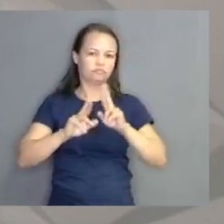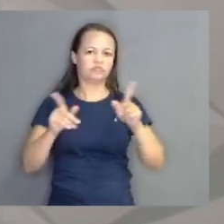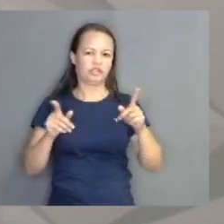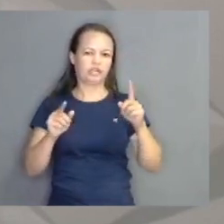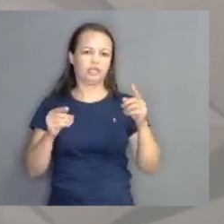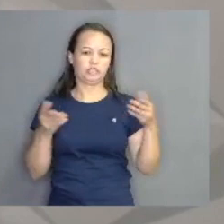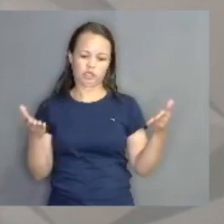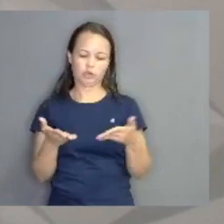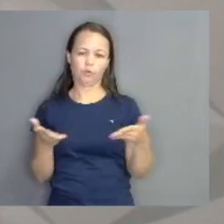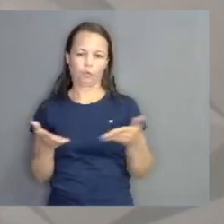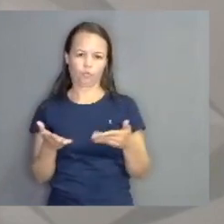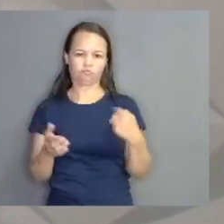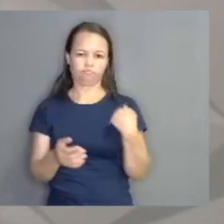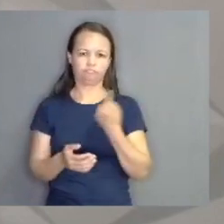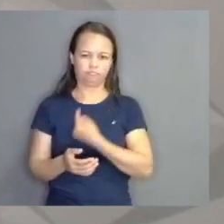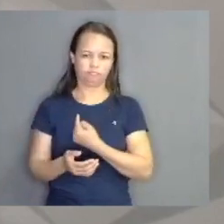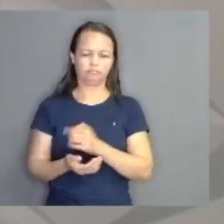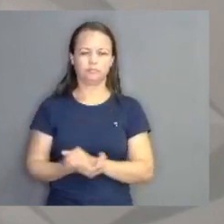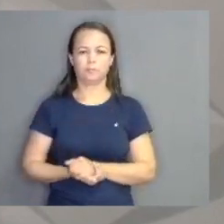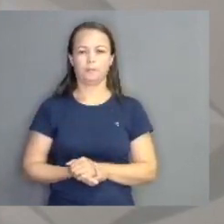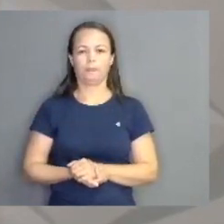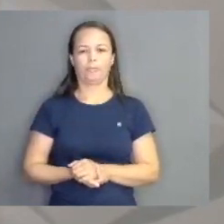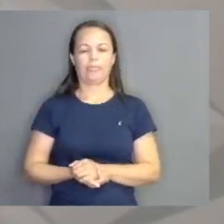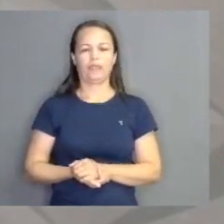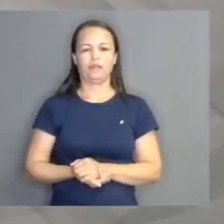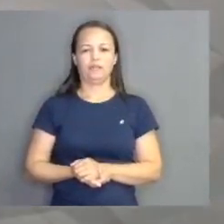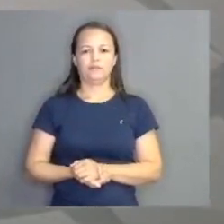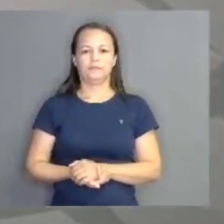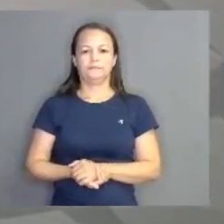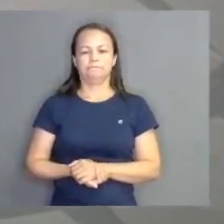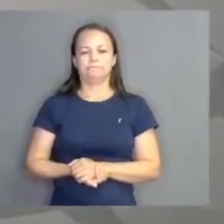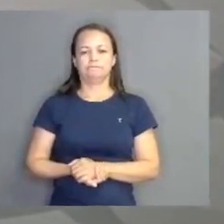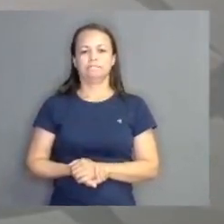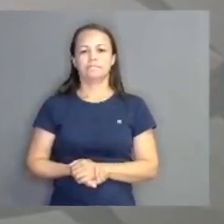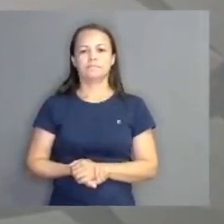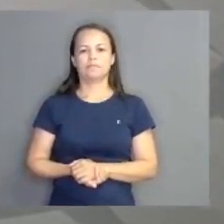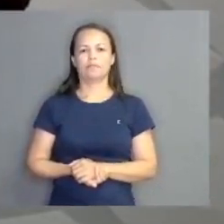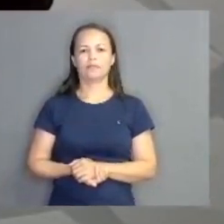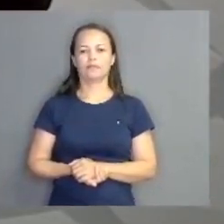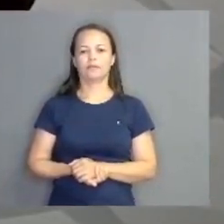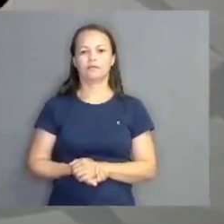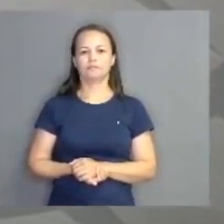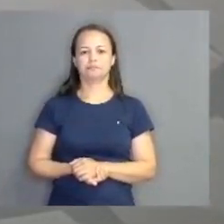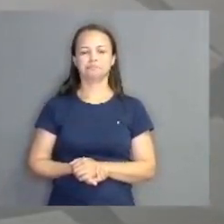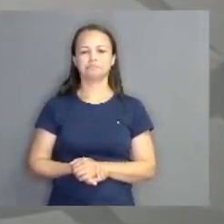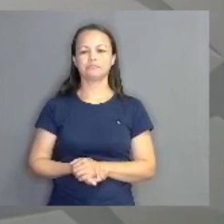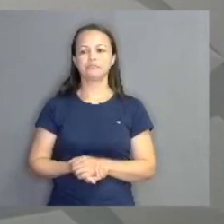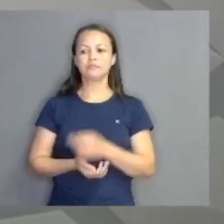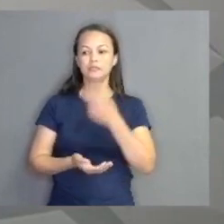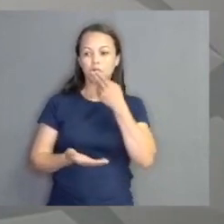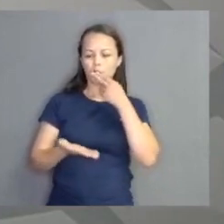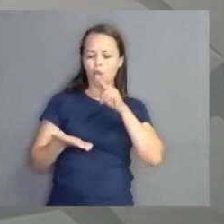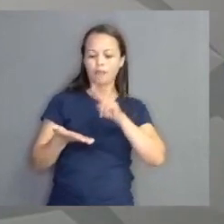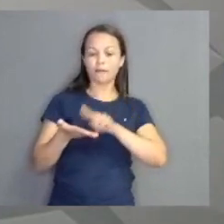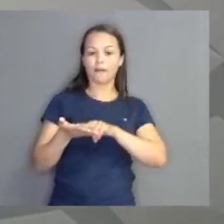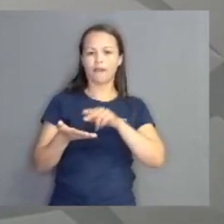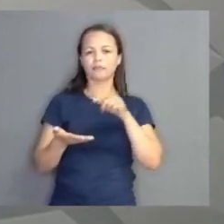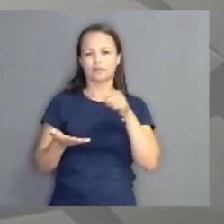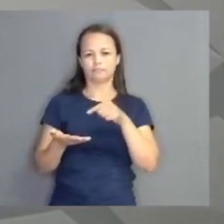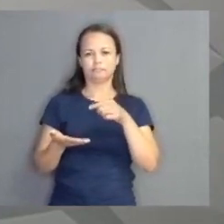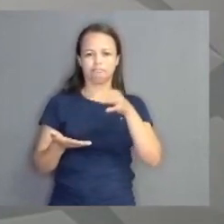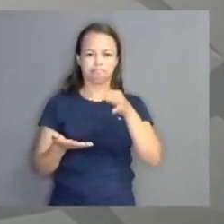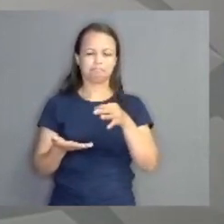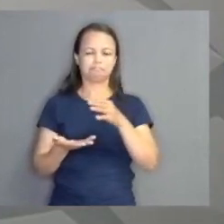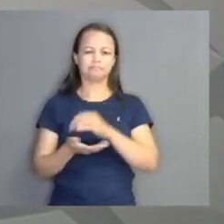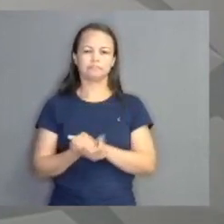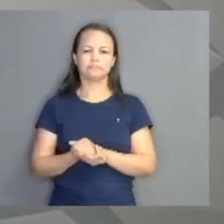nossa. Tá bom? Bom, uma carta, tá certo, pessoal? Veja, então